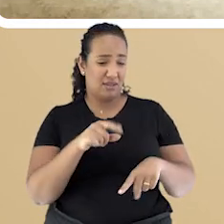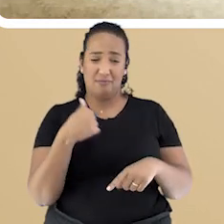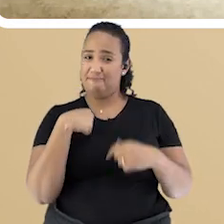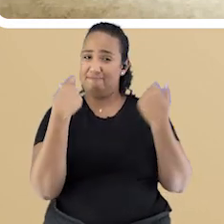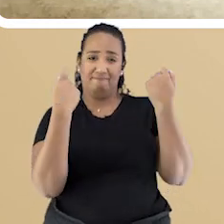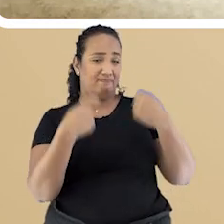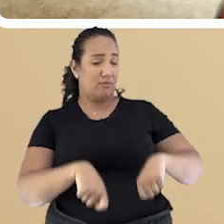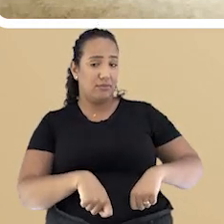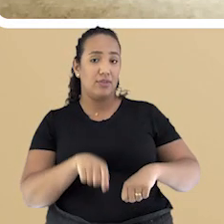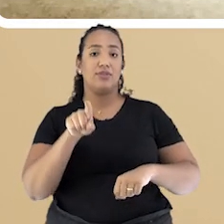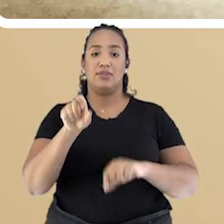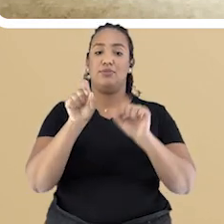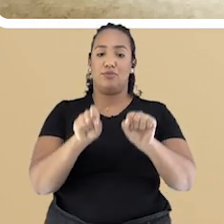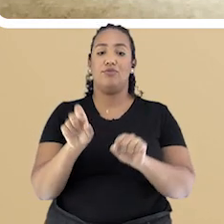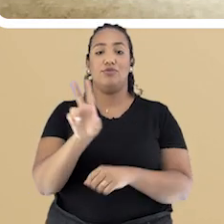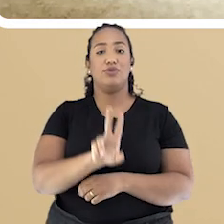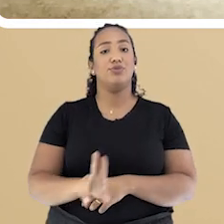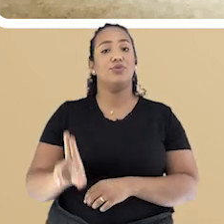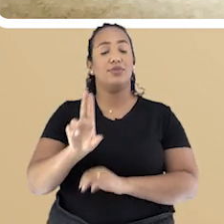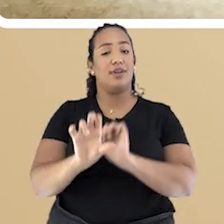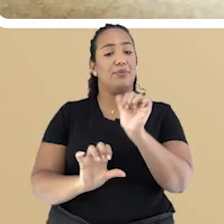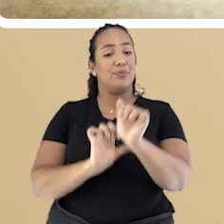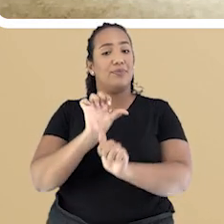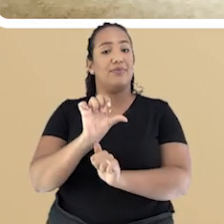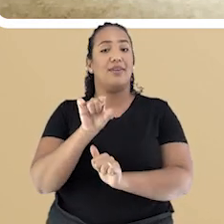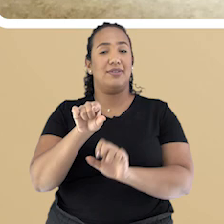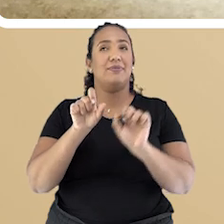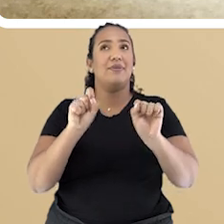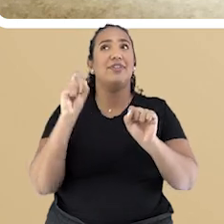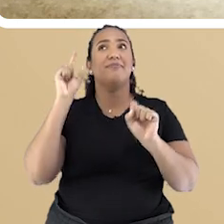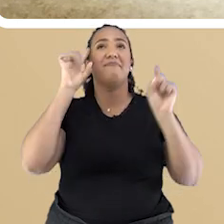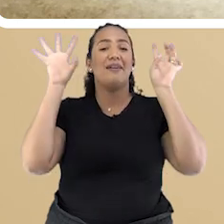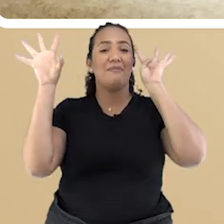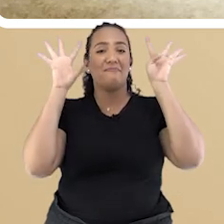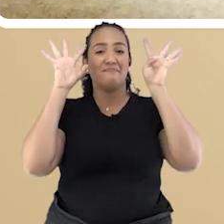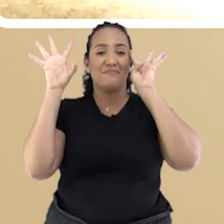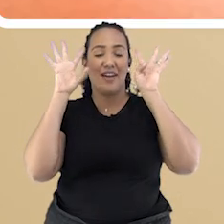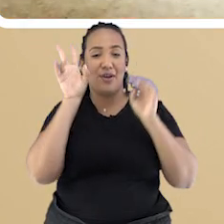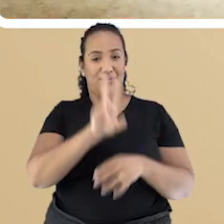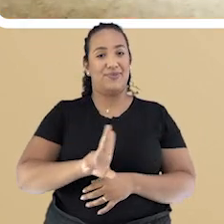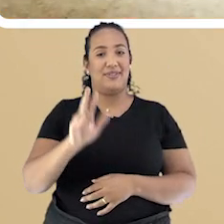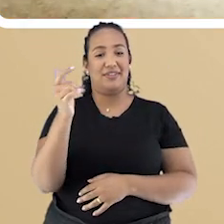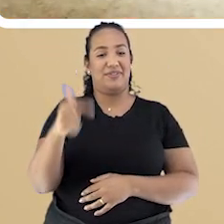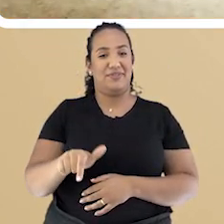mais, você pode transformá-lo usando a imaginação. Você vai poder reutilizar.